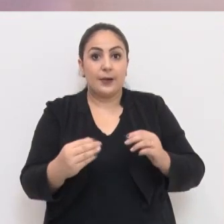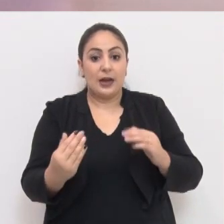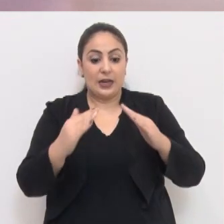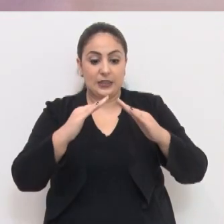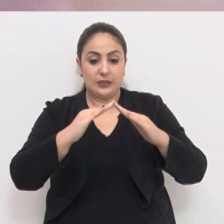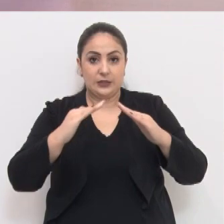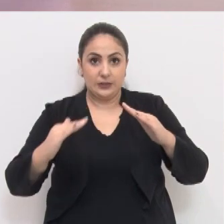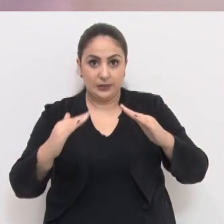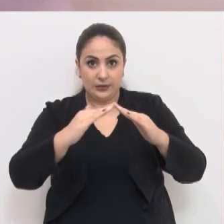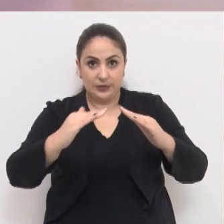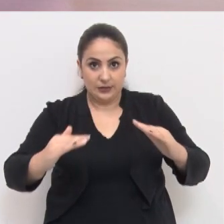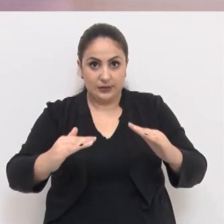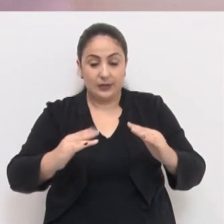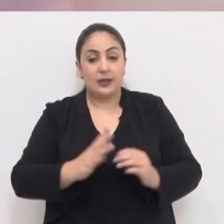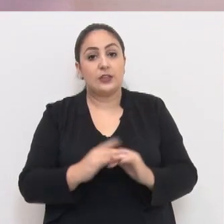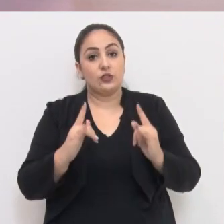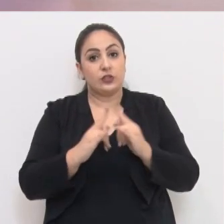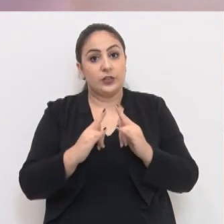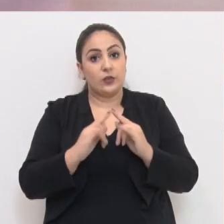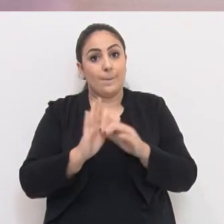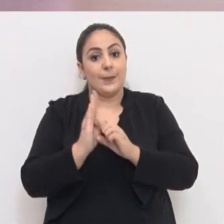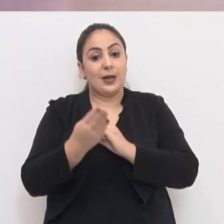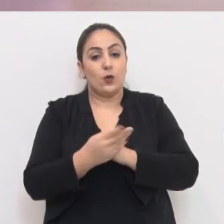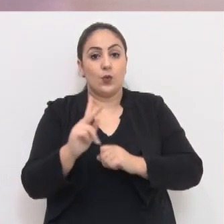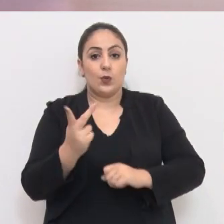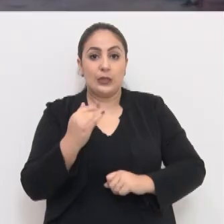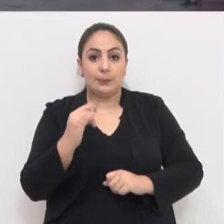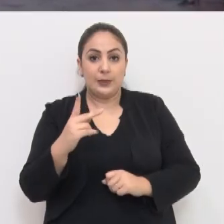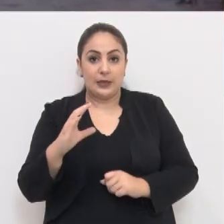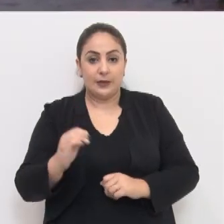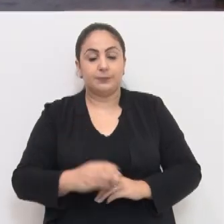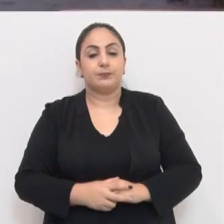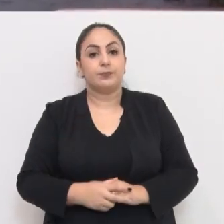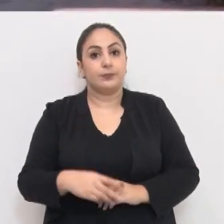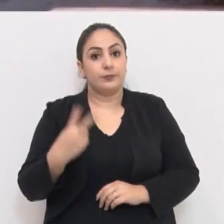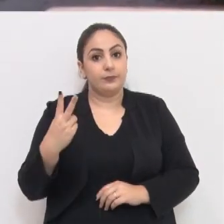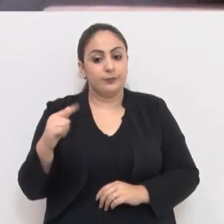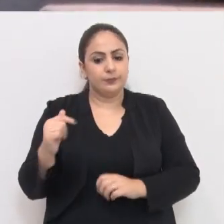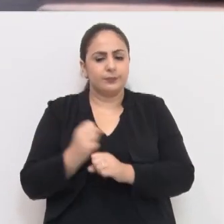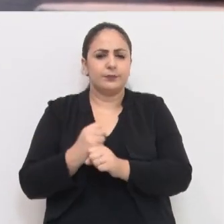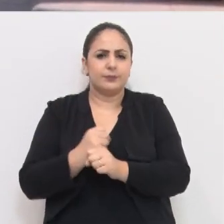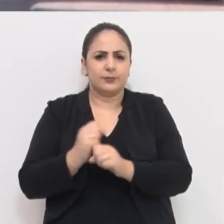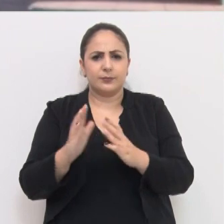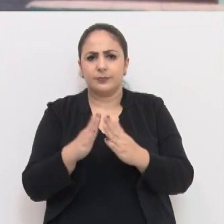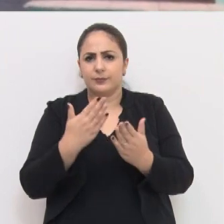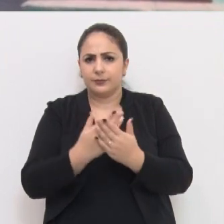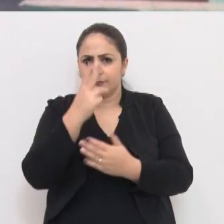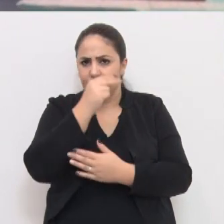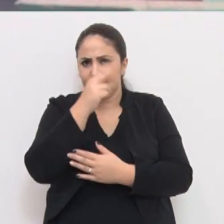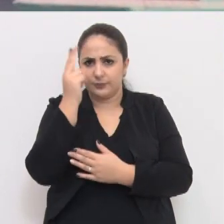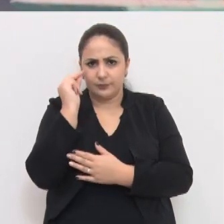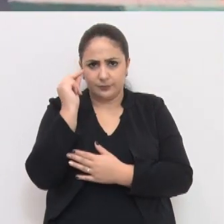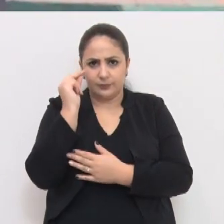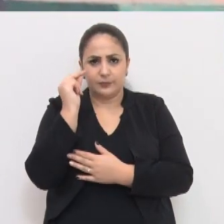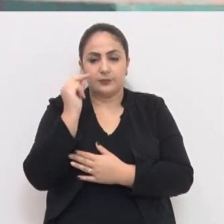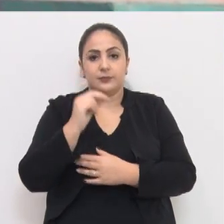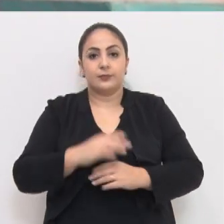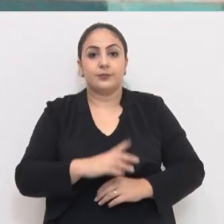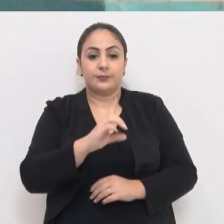foi instalada na cidade, tendo como primeiro bispo Dom Cláudio Collin. Já a criação da Arquidiocese de Passo